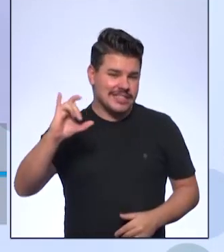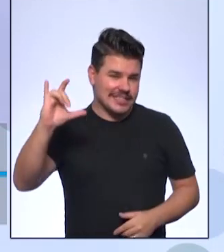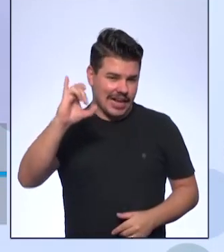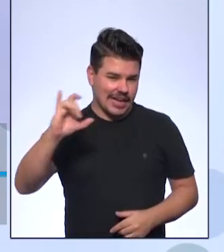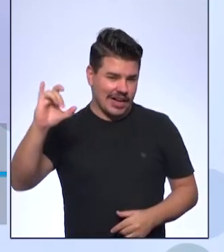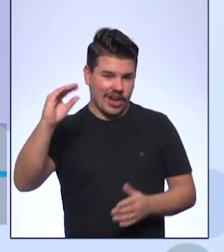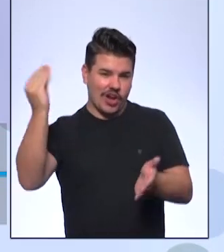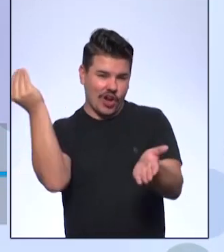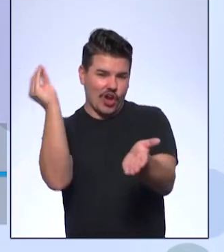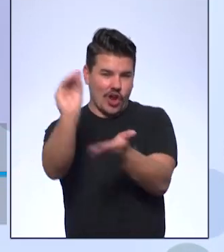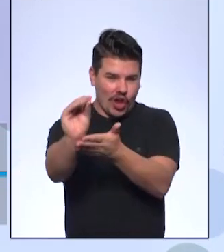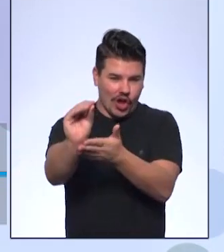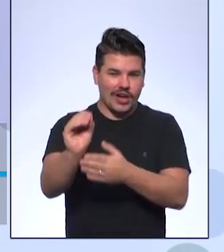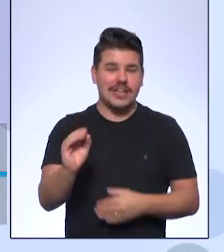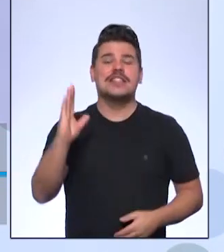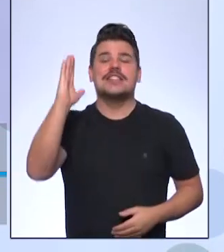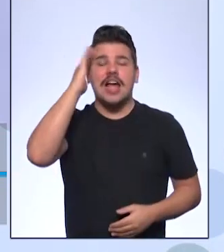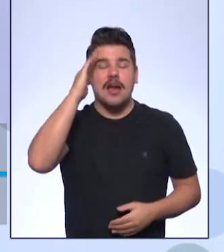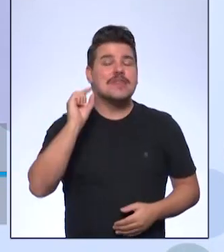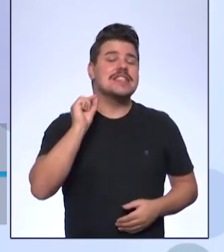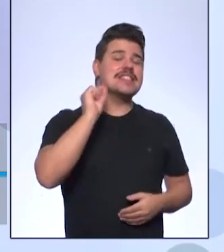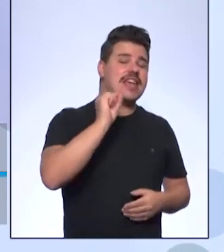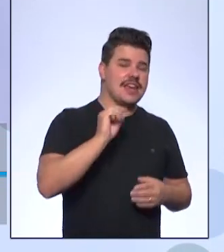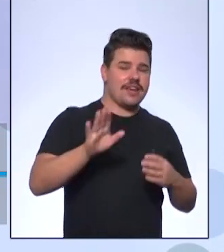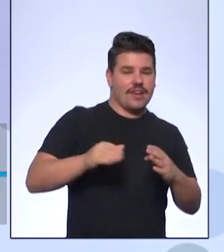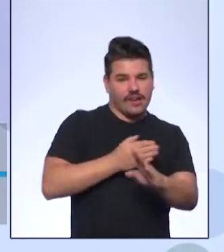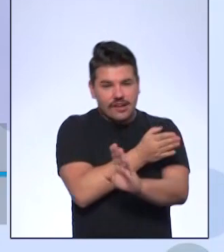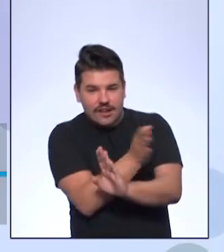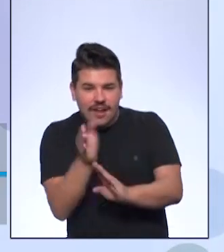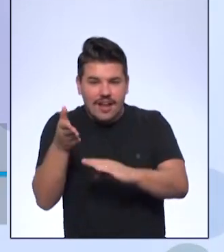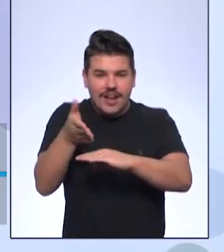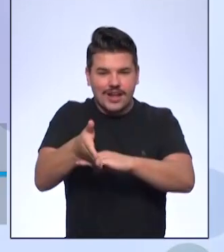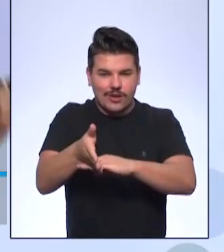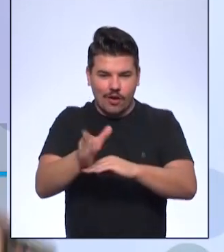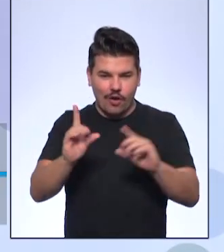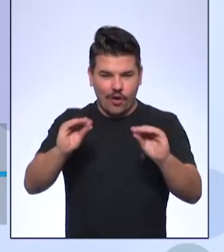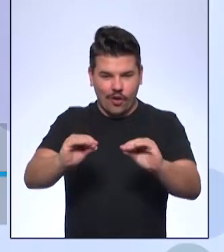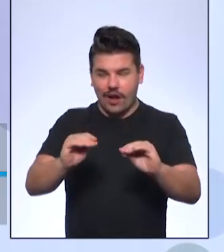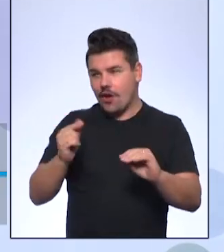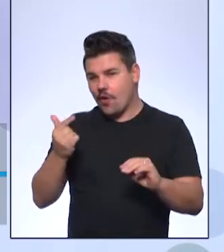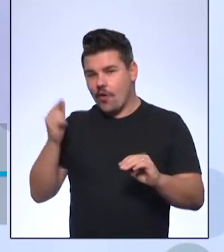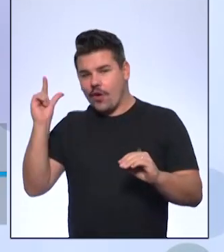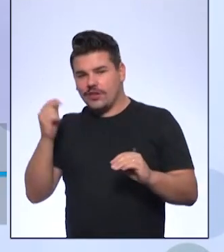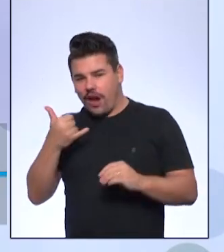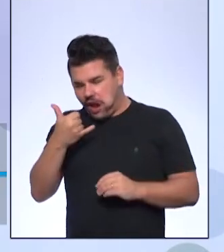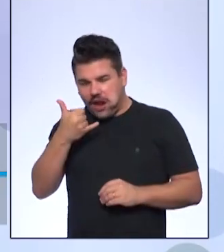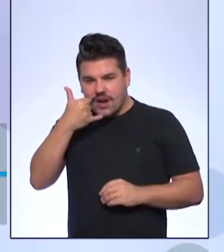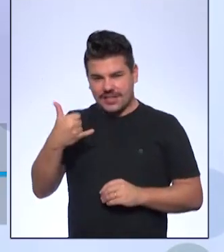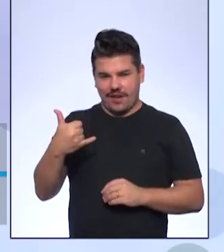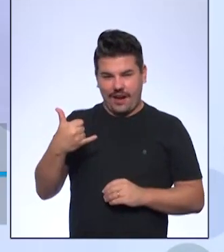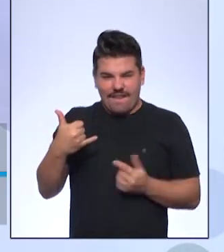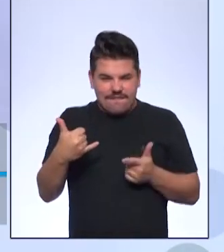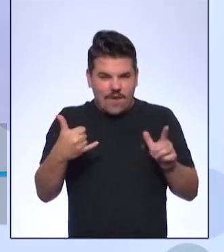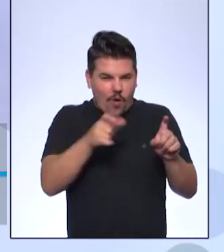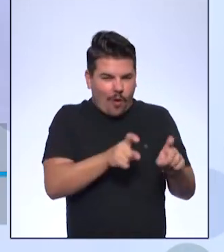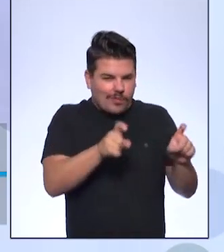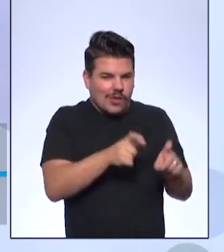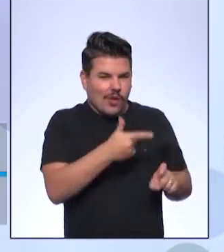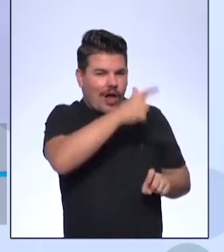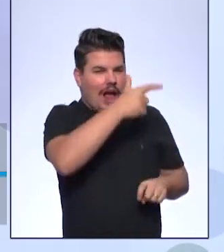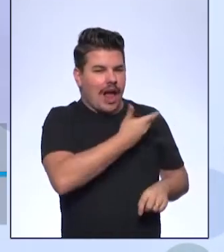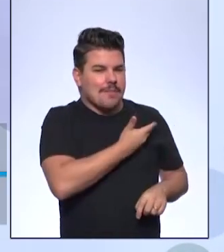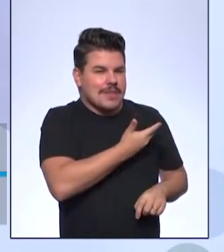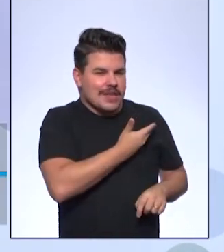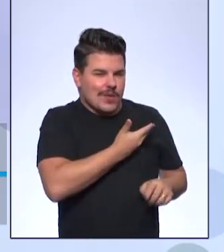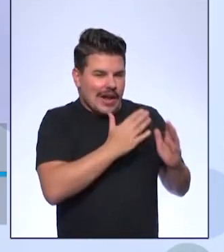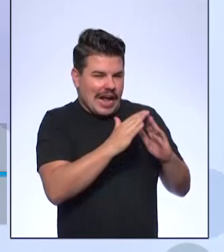sempre marcado qual conta foi logada, mesmo que você tenha logado da sua conta de outro lugar, ou logado na sua casa na conta de um amigo.